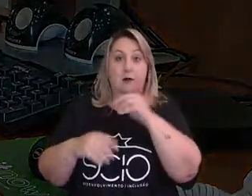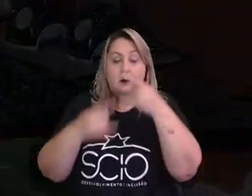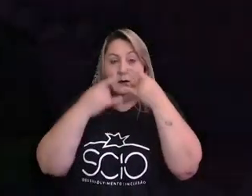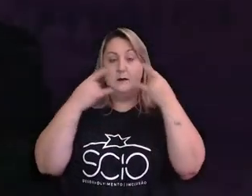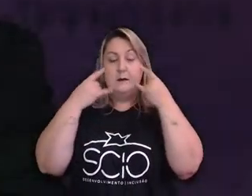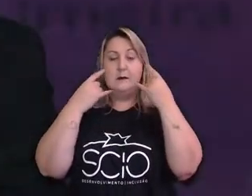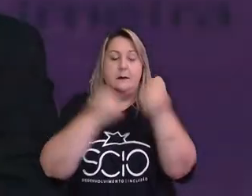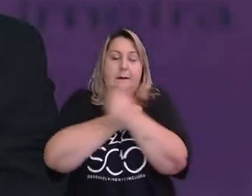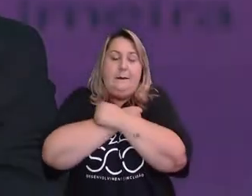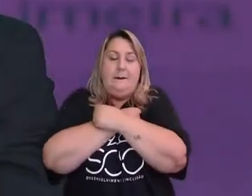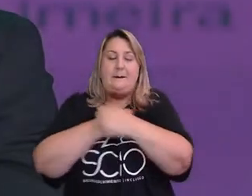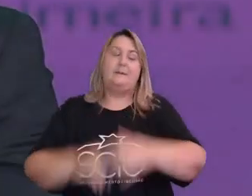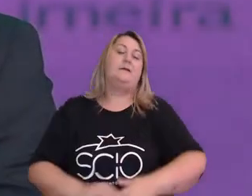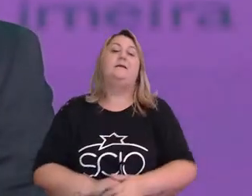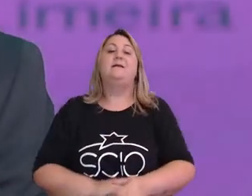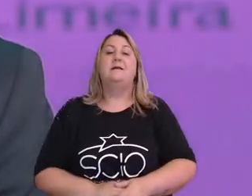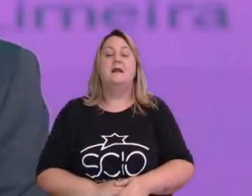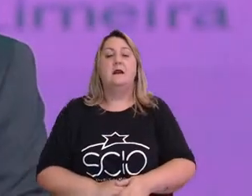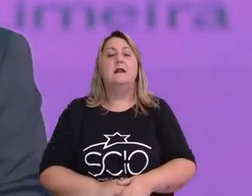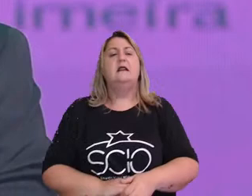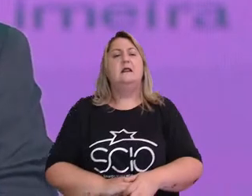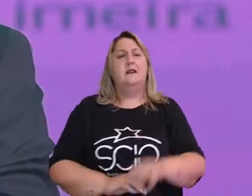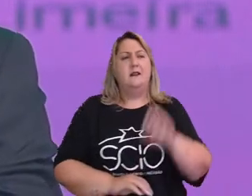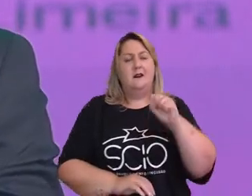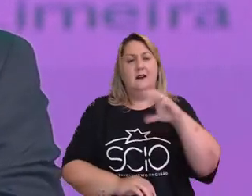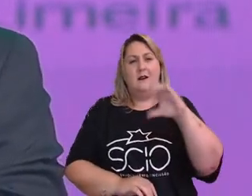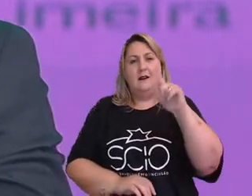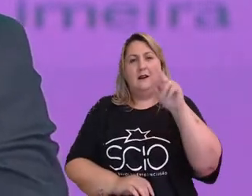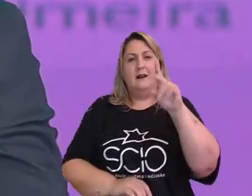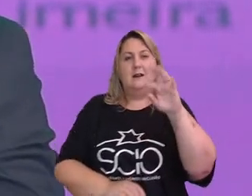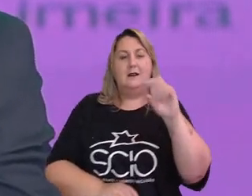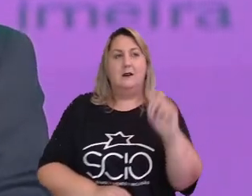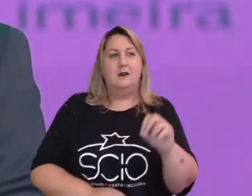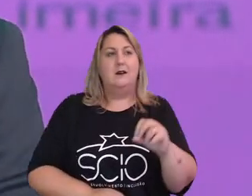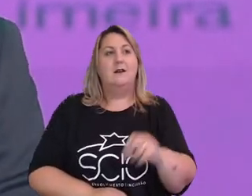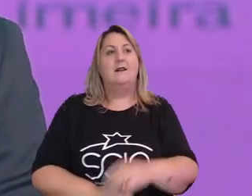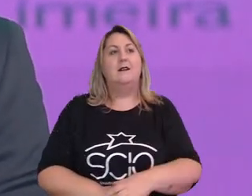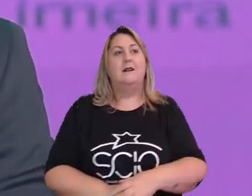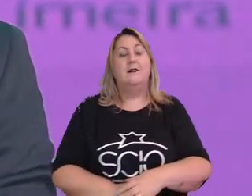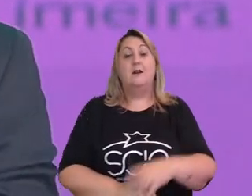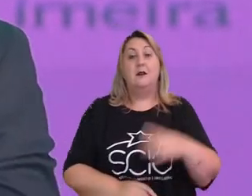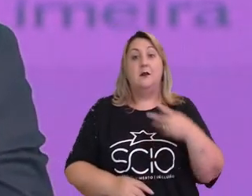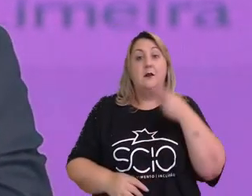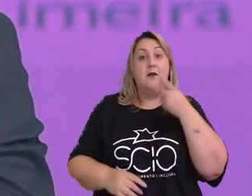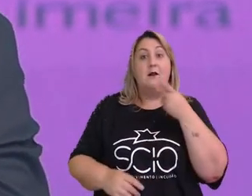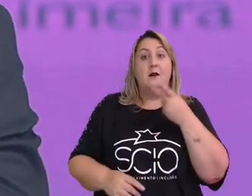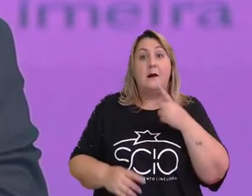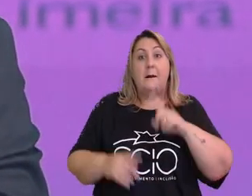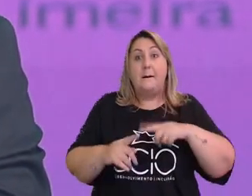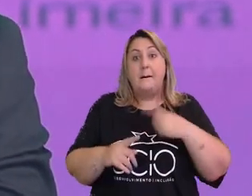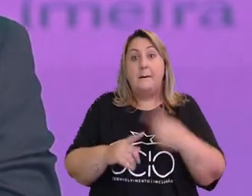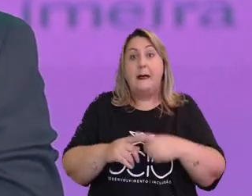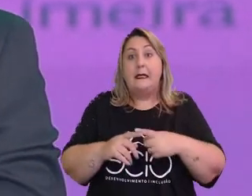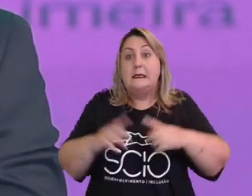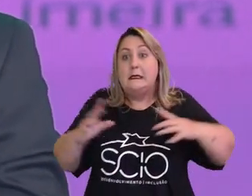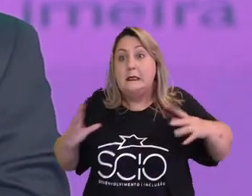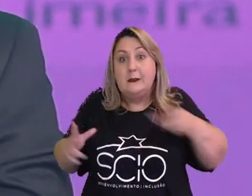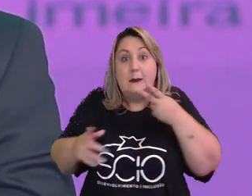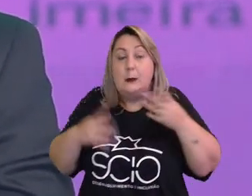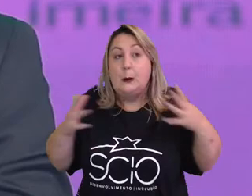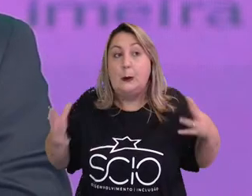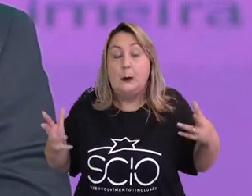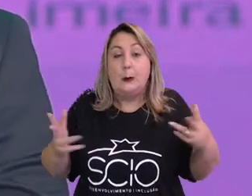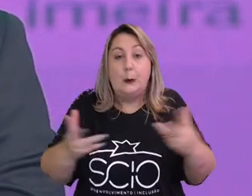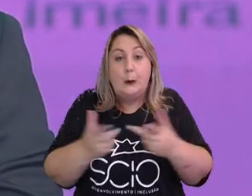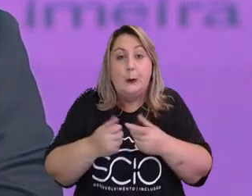abraço. É isso aí, Claudião! Caramba! Um discurso mais do que completo,